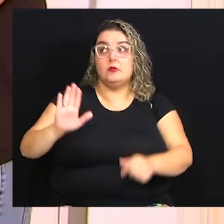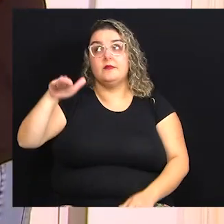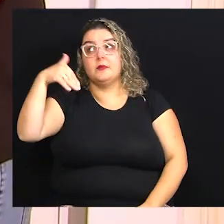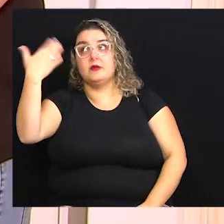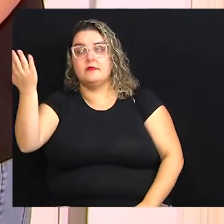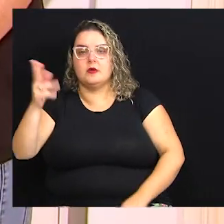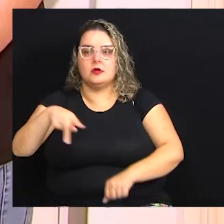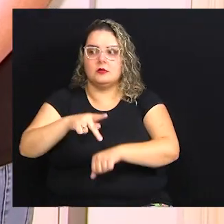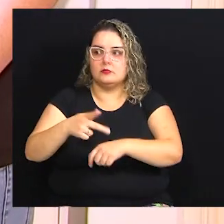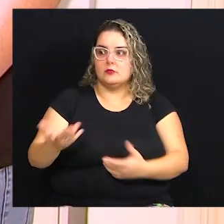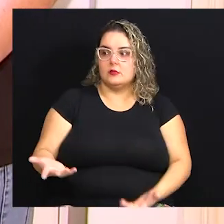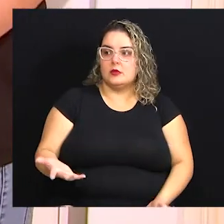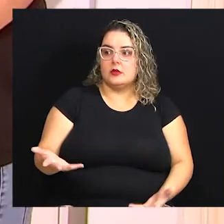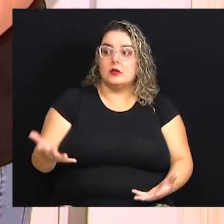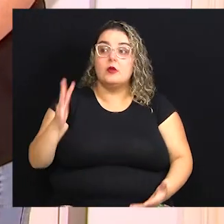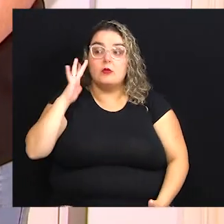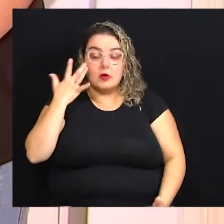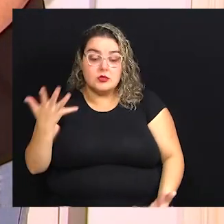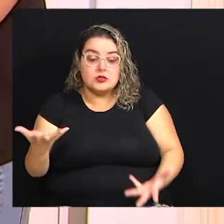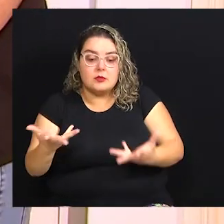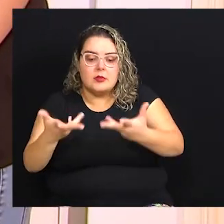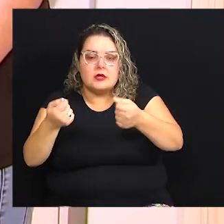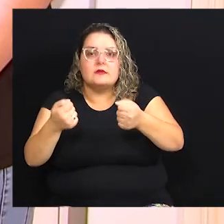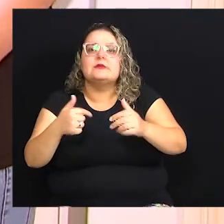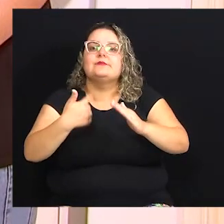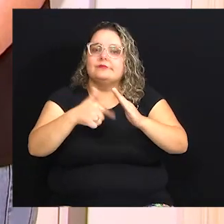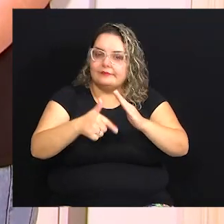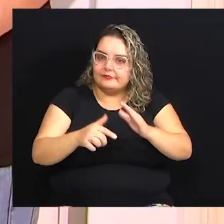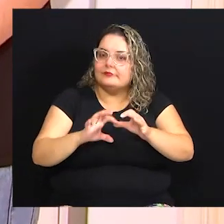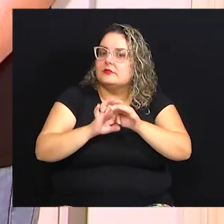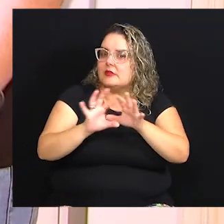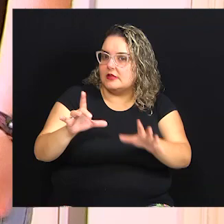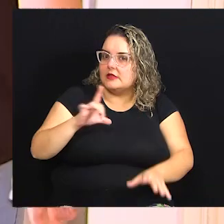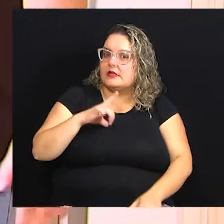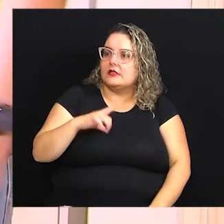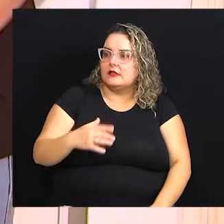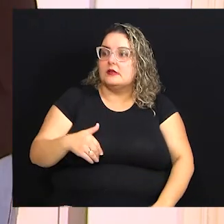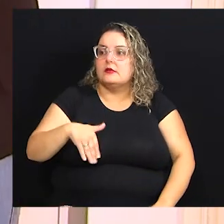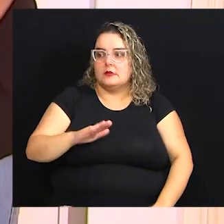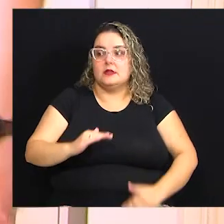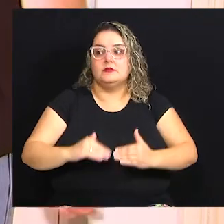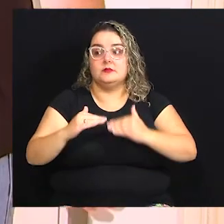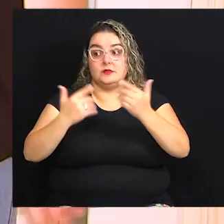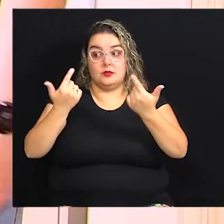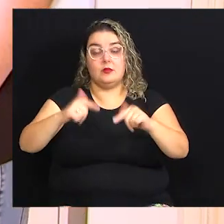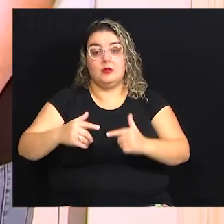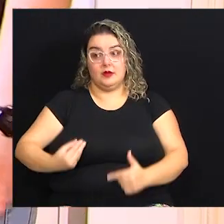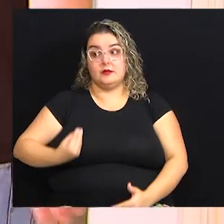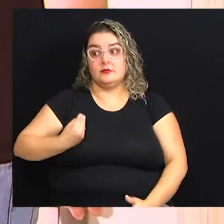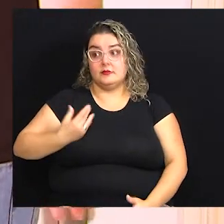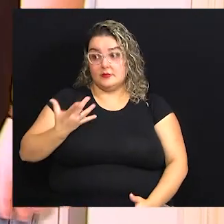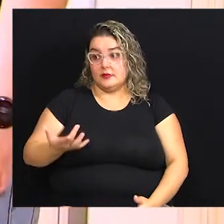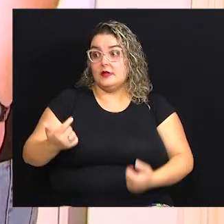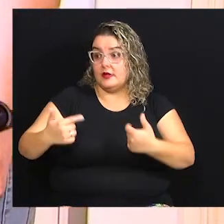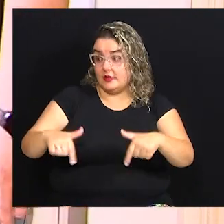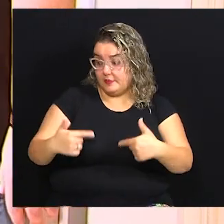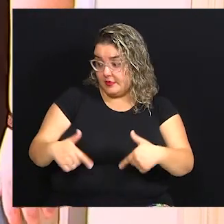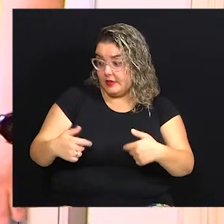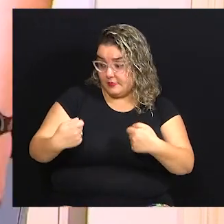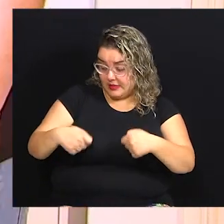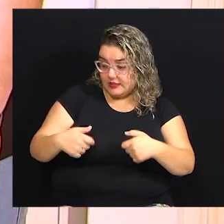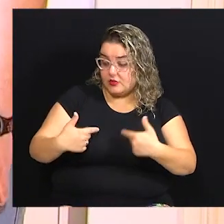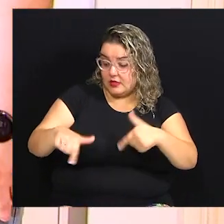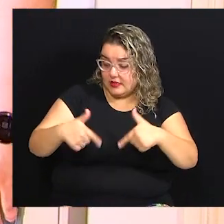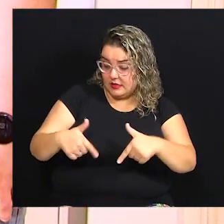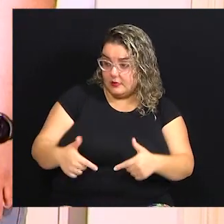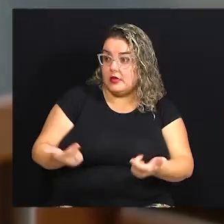Então, acho que a maravilha desse home office é que nos permite ter liberdade para poder trabalhar e ser mais produtivo de onde estiver. E todo mundo teve que montar um espaço adaptável.